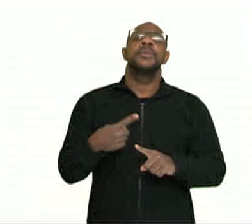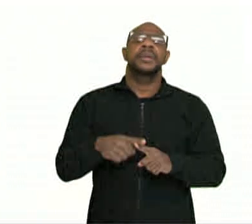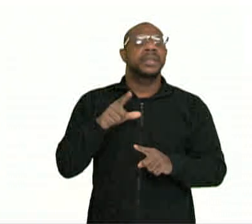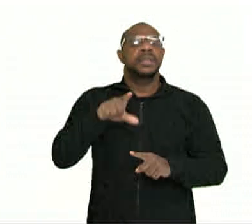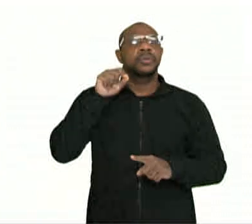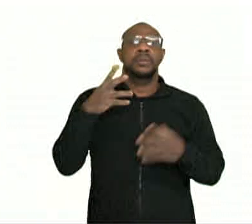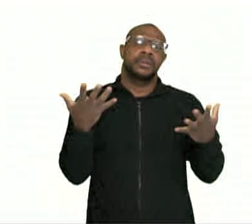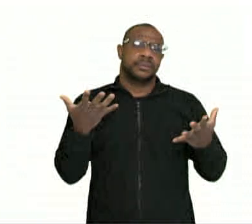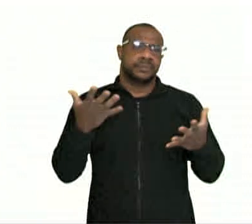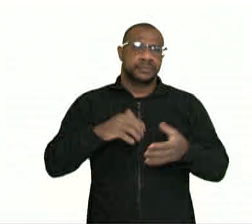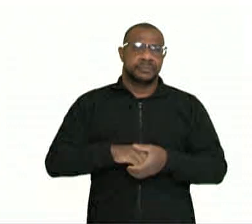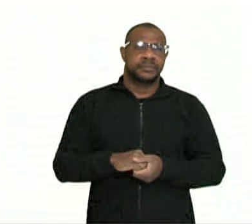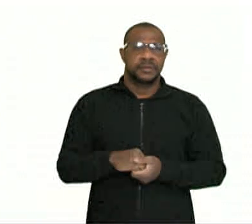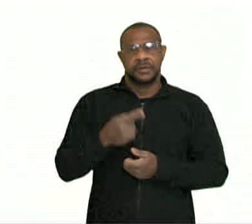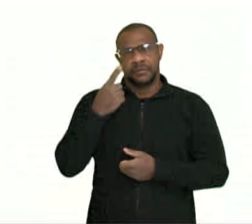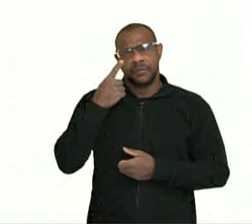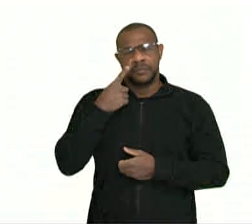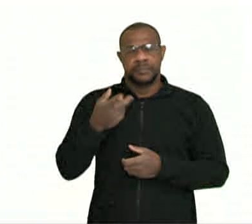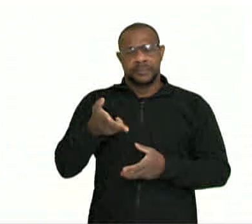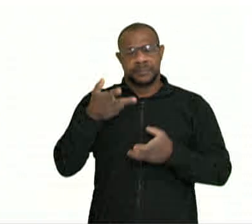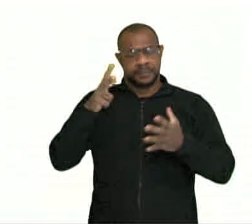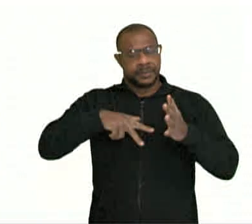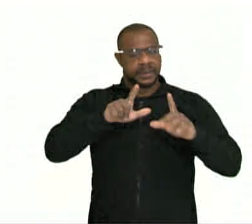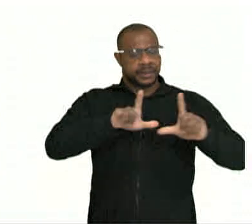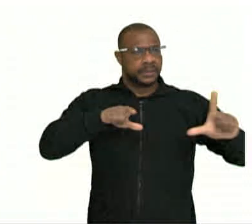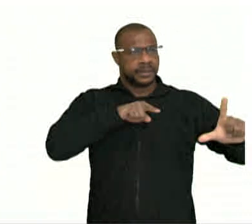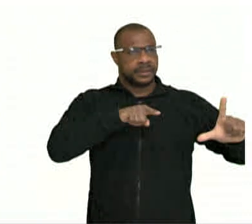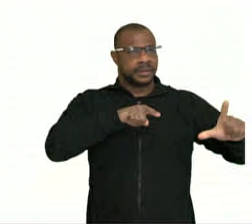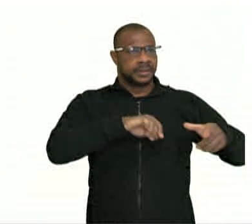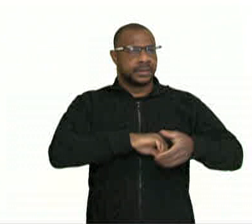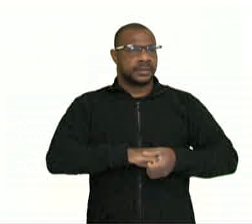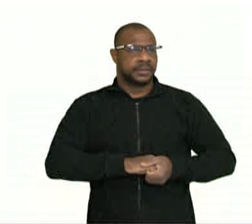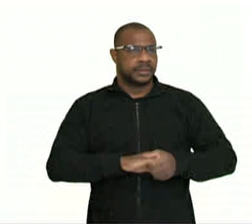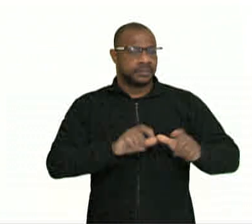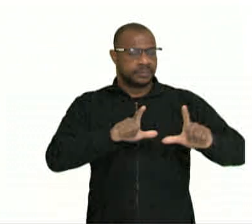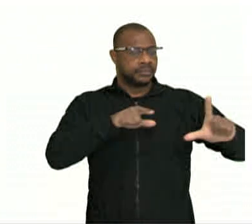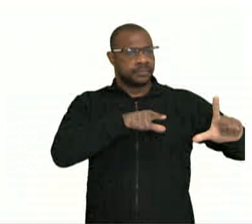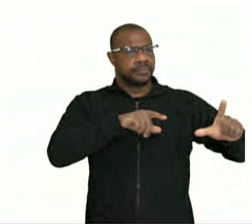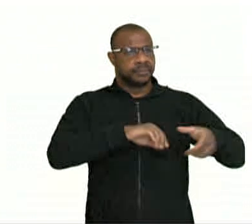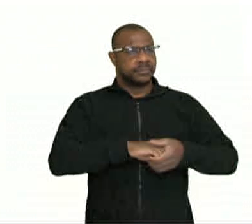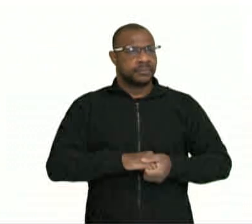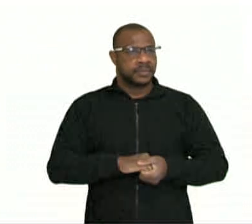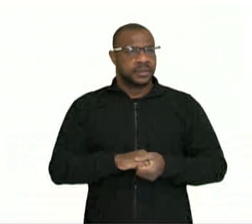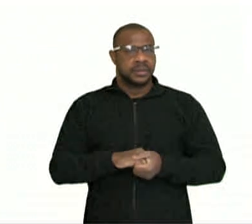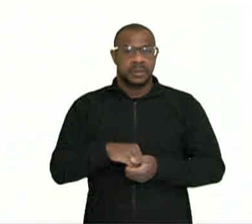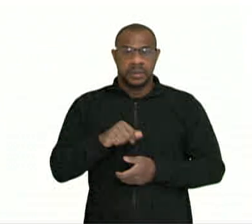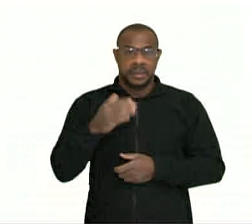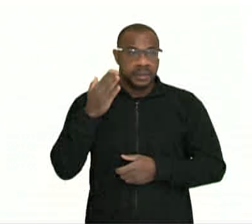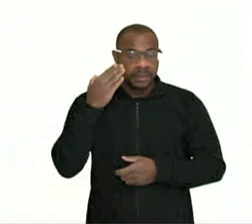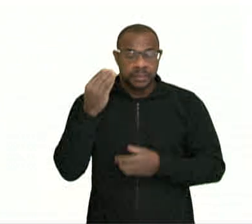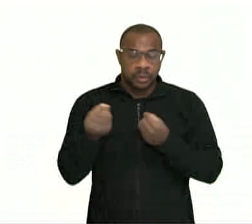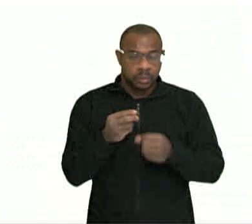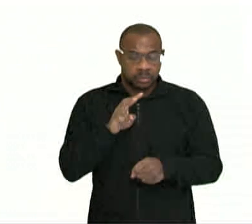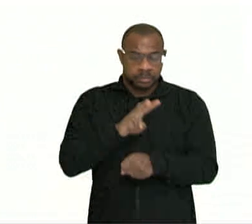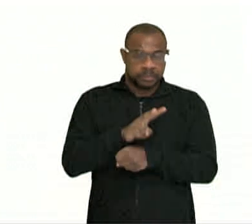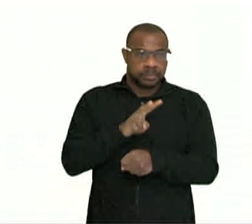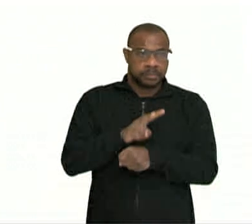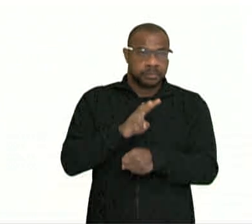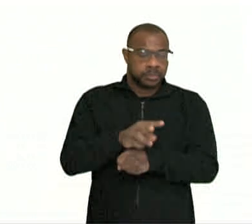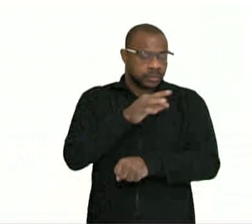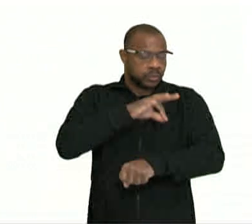escolha? Vamos ler o panfleto? Olhe bem aqui no close do panfleto. Saiba como se proteger contra a